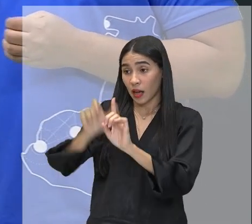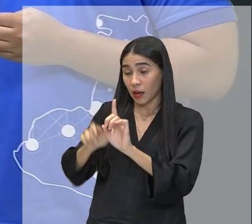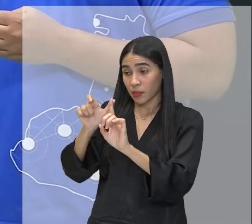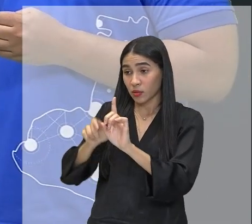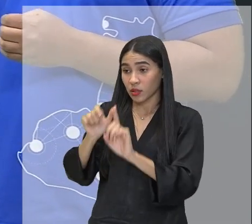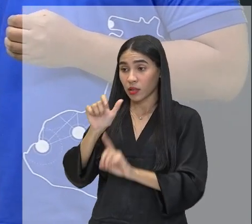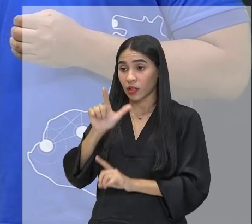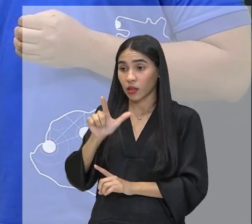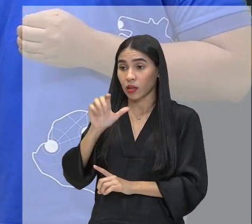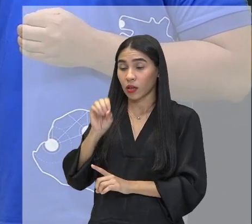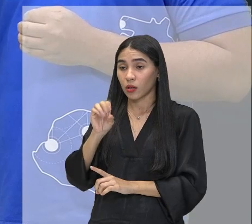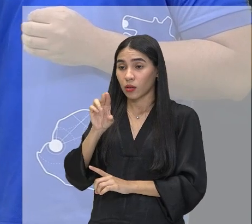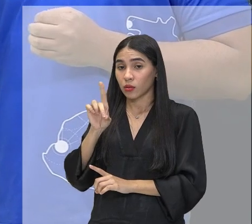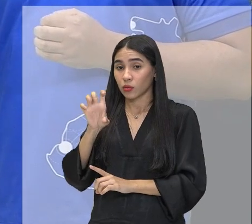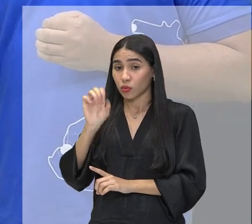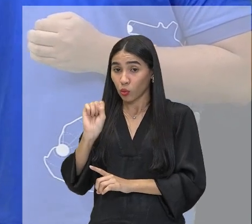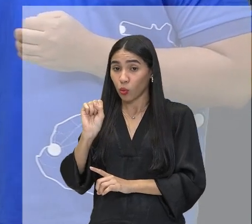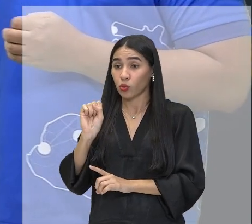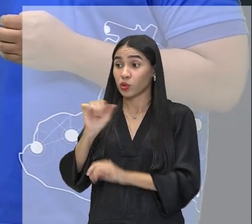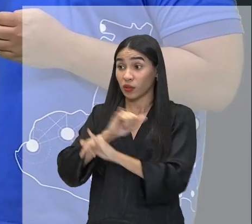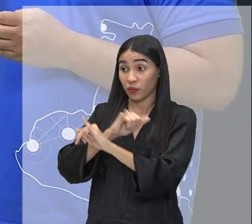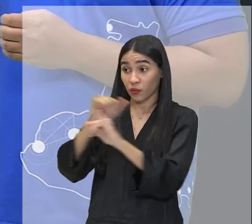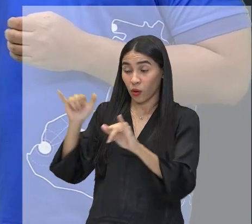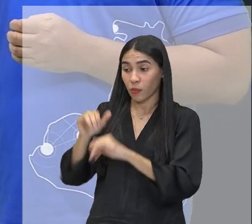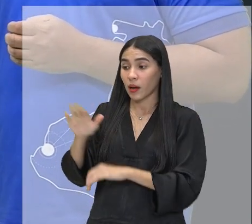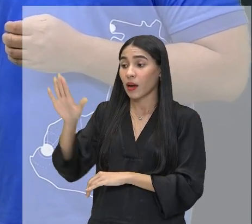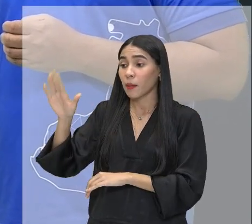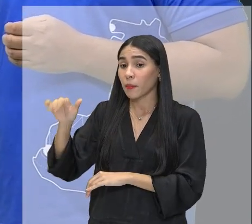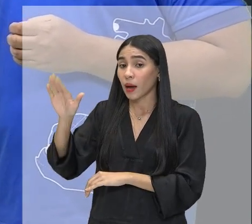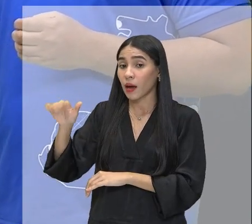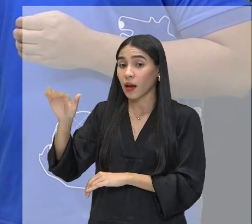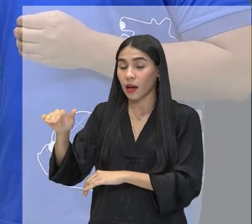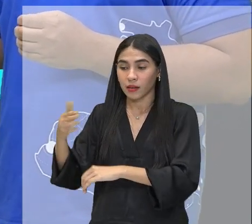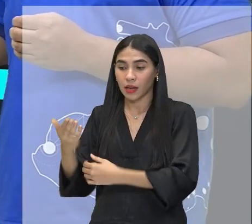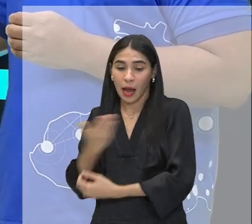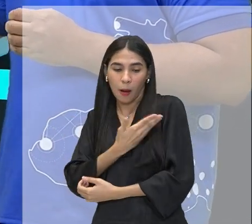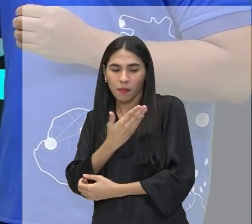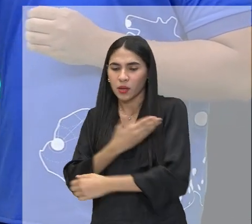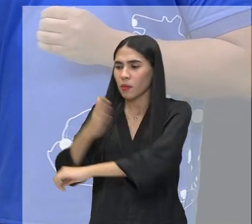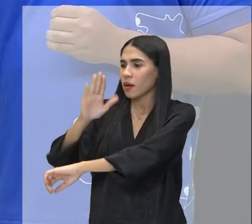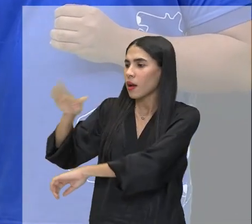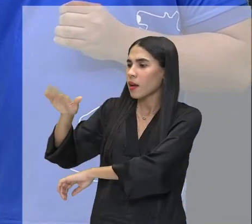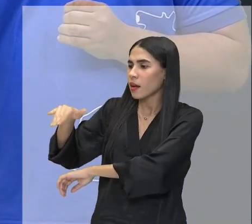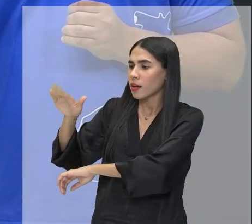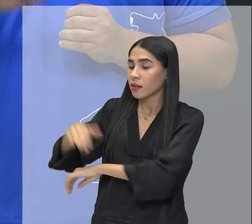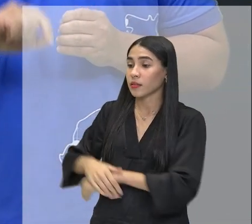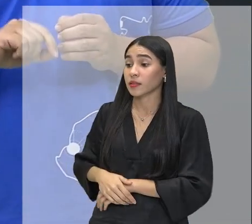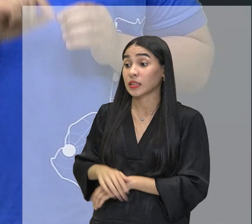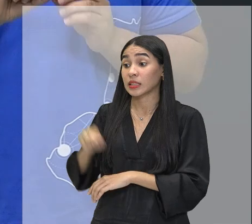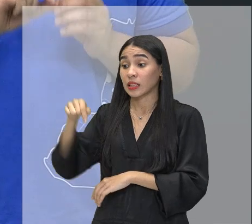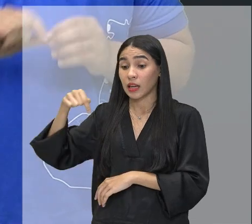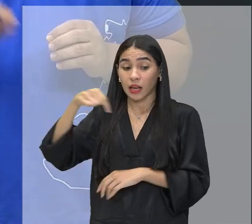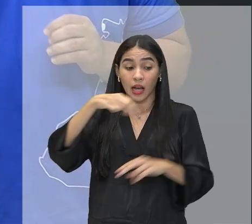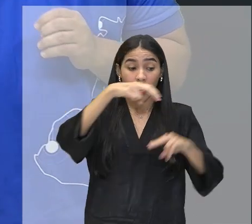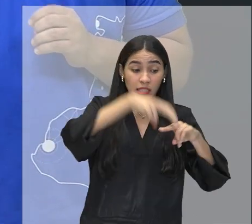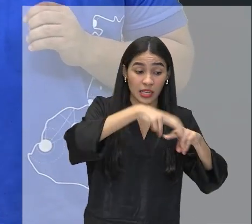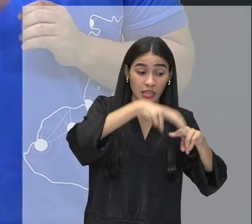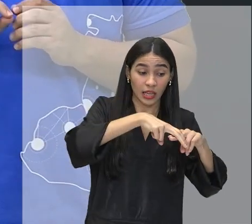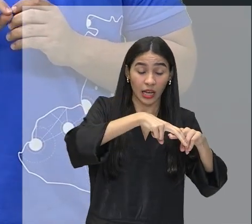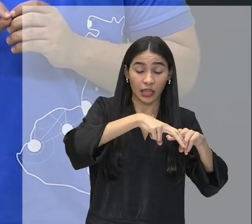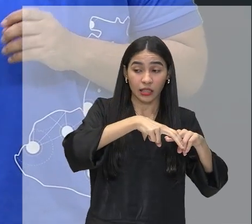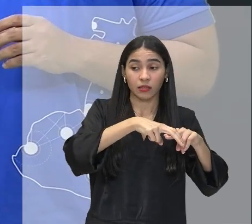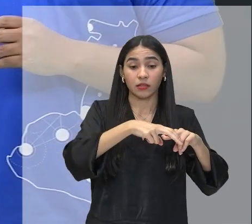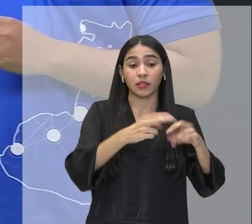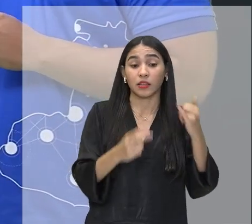Lourdes, ela reproduz o que foi dito. Ela chama a atenção do seu colega e ela diz: ela estava aqui do meu lado